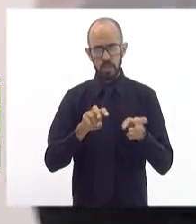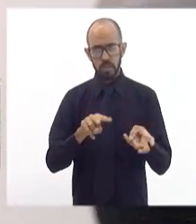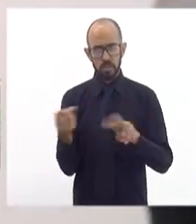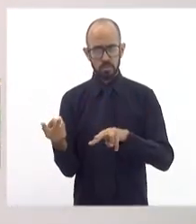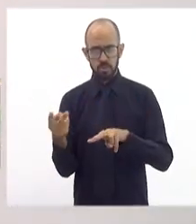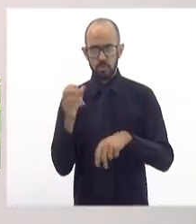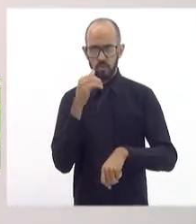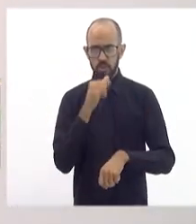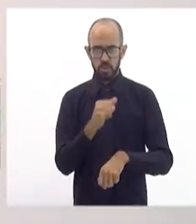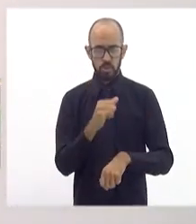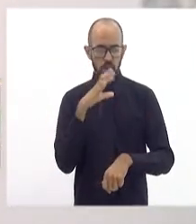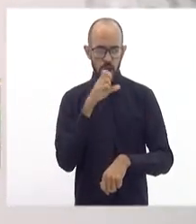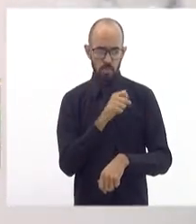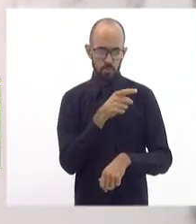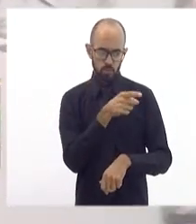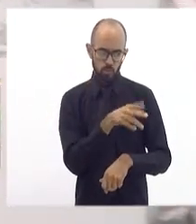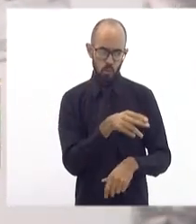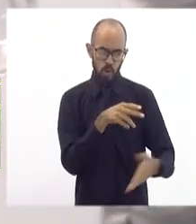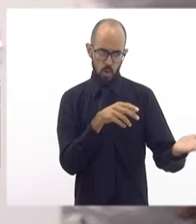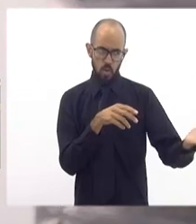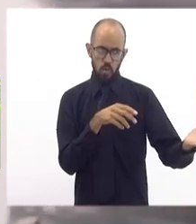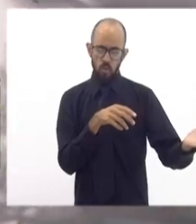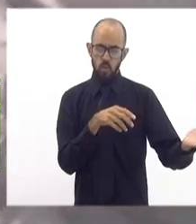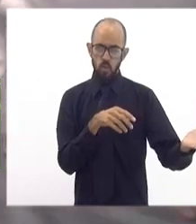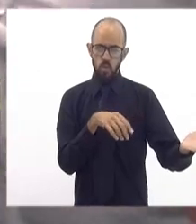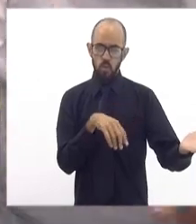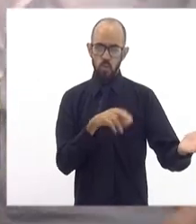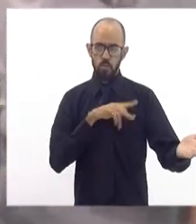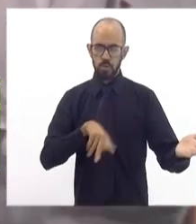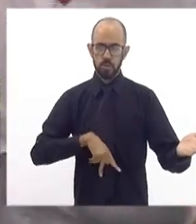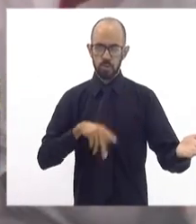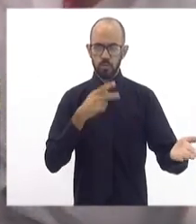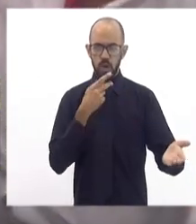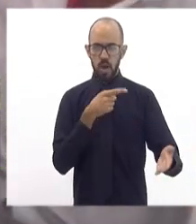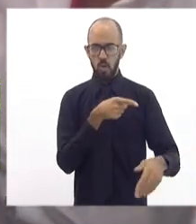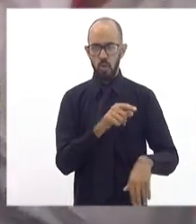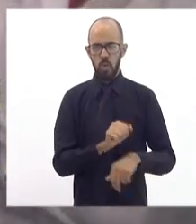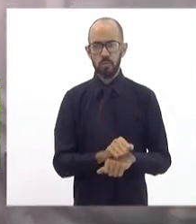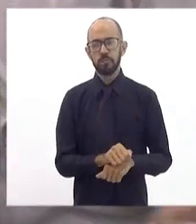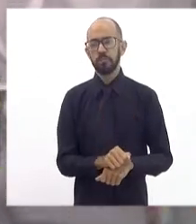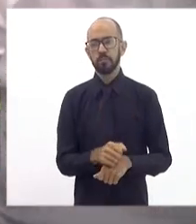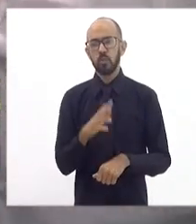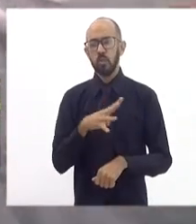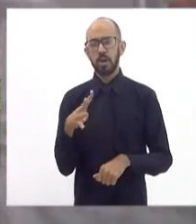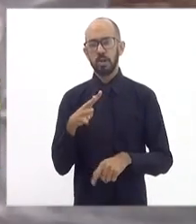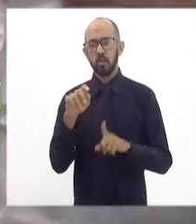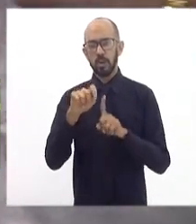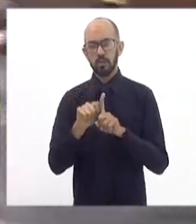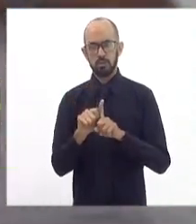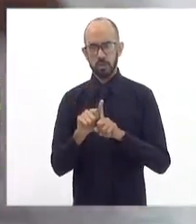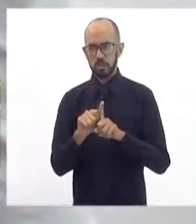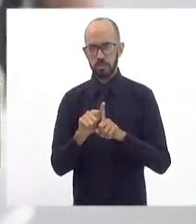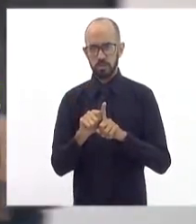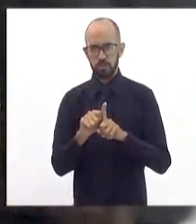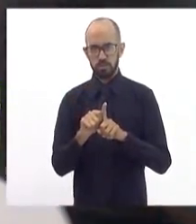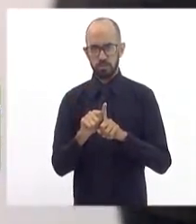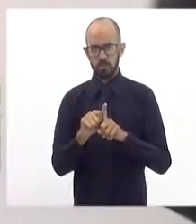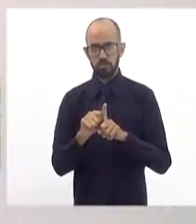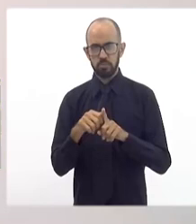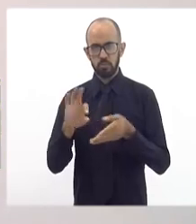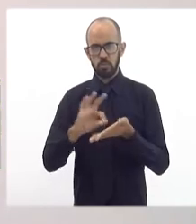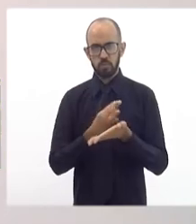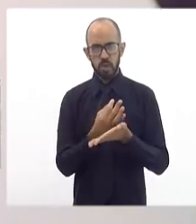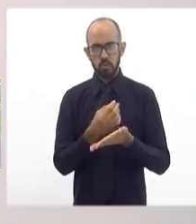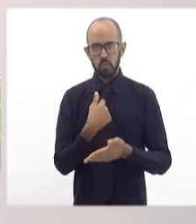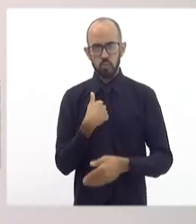como o fio bem disse é em 44 meses de contrato não tenho dúvida eu acho que a empresa pode